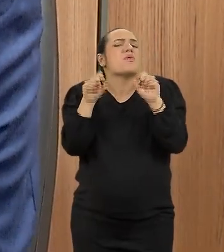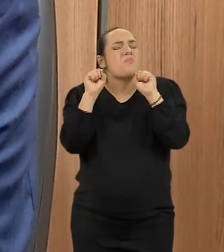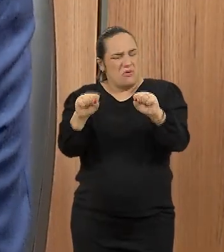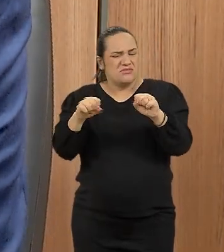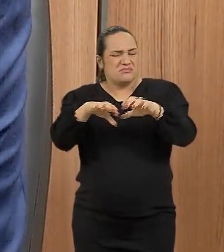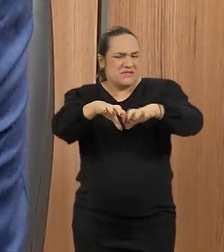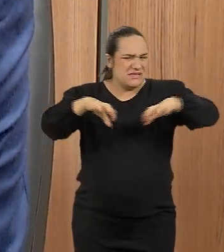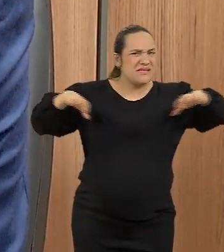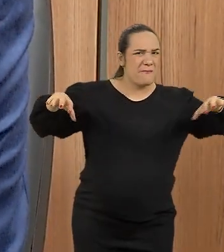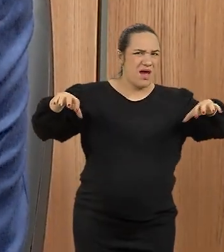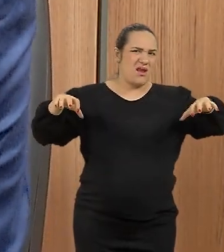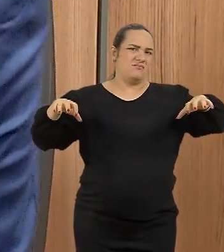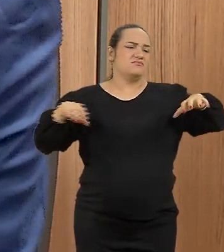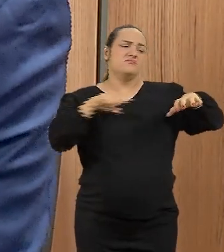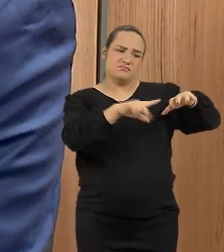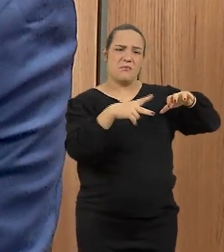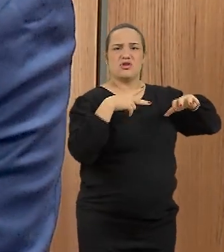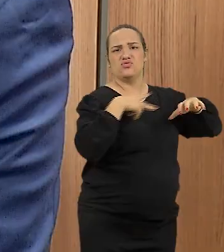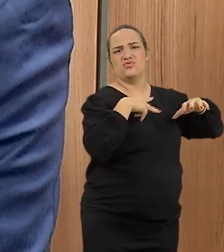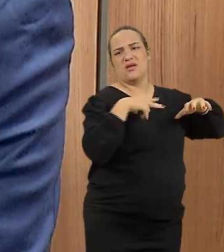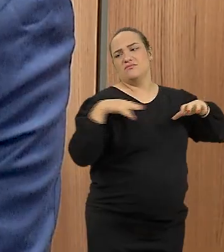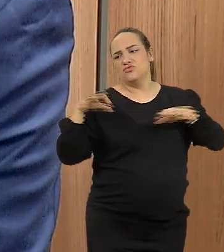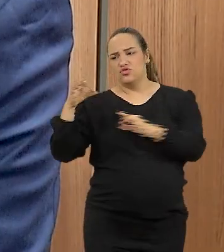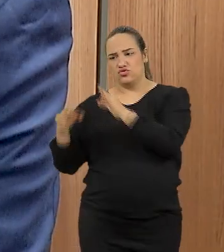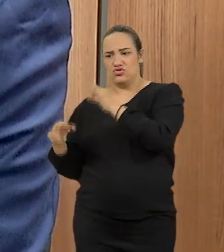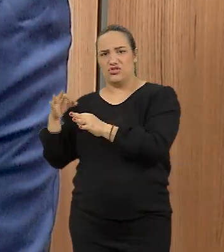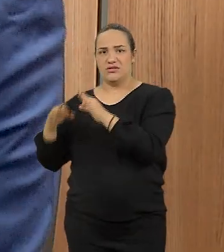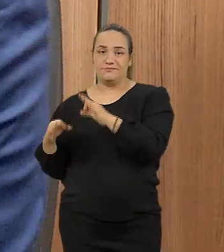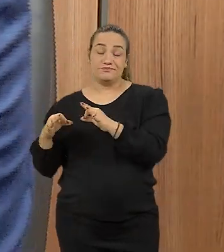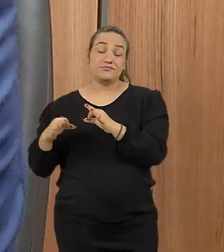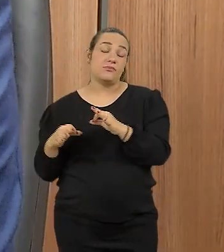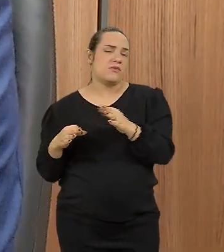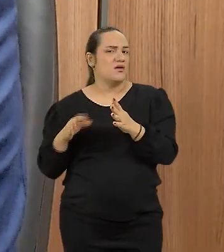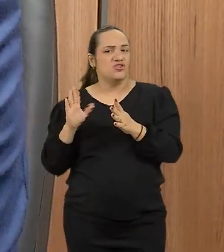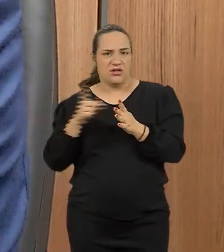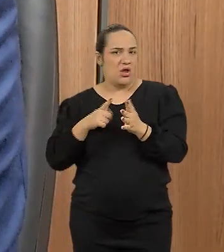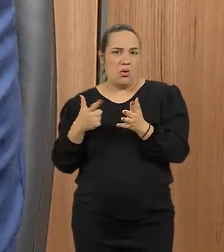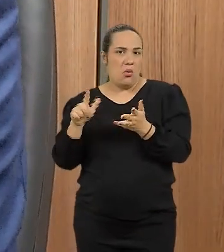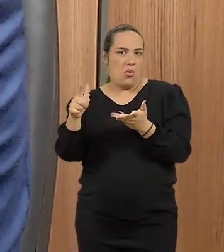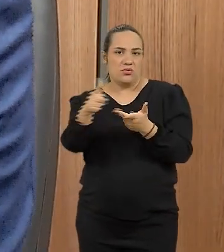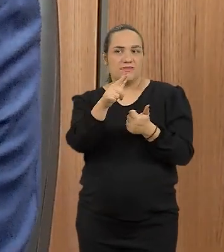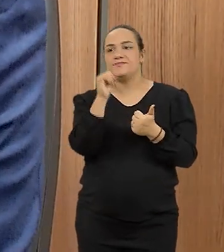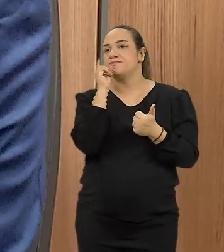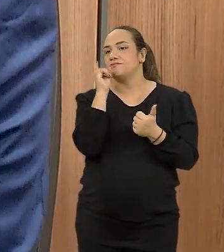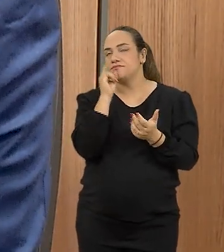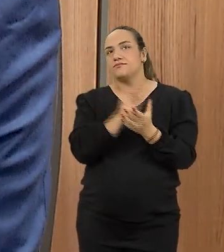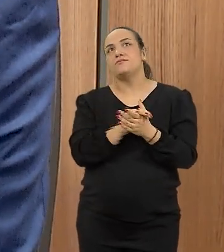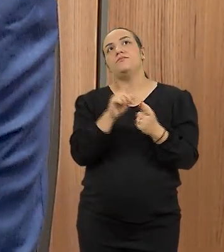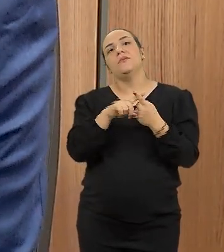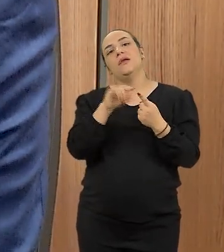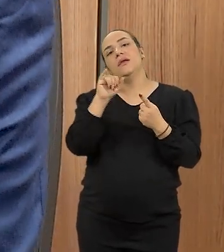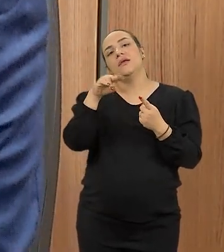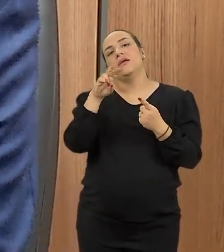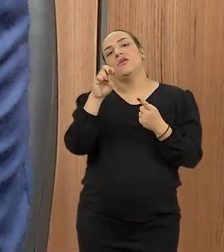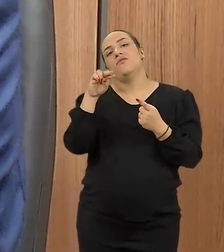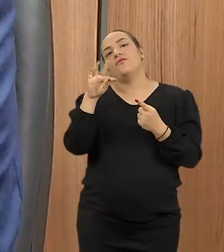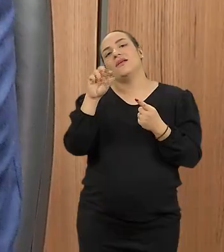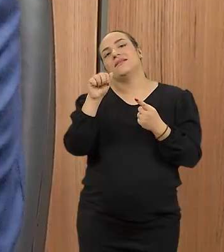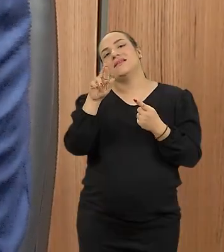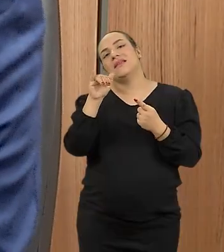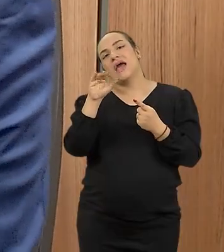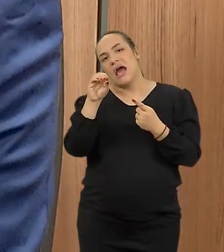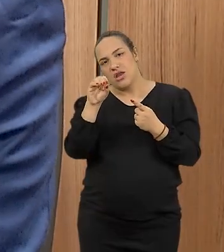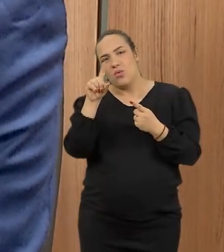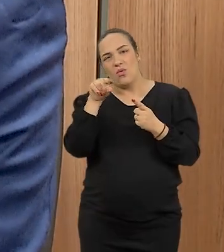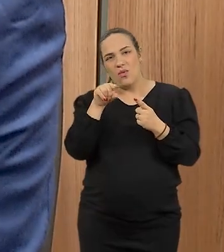vejo problema em se tirar essa parcela da jurisdição, né? Como nós já tiramos outras tantas, que era a questão do inventário, a questão